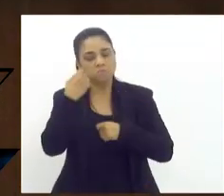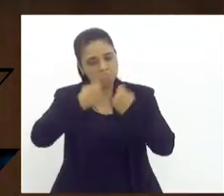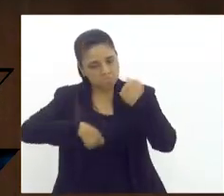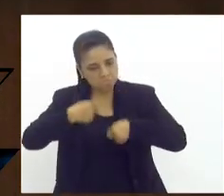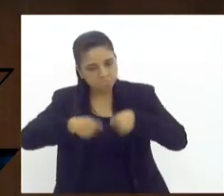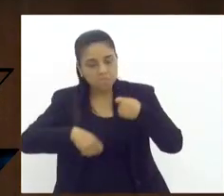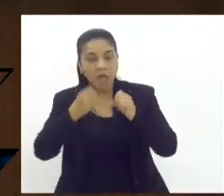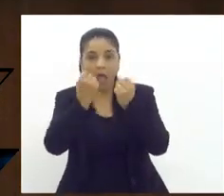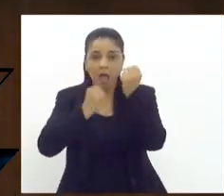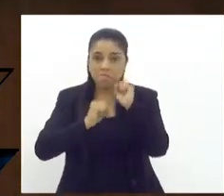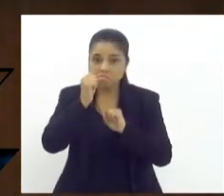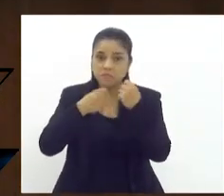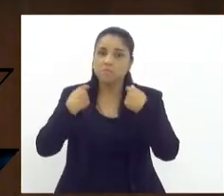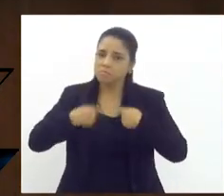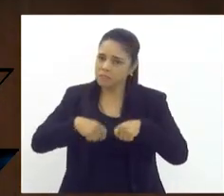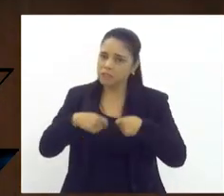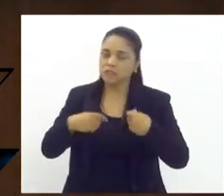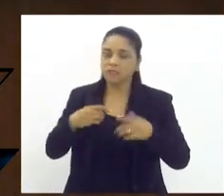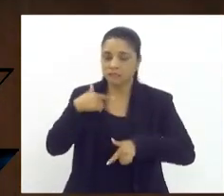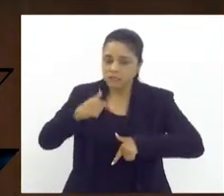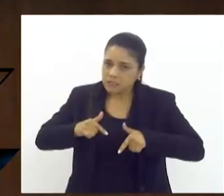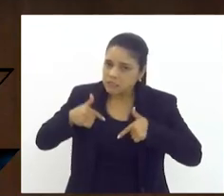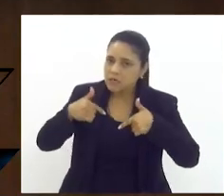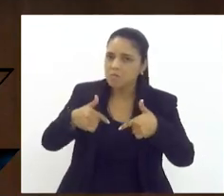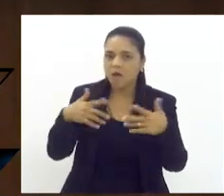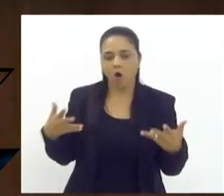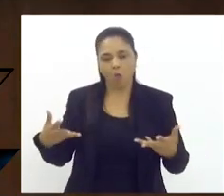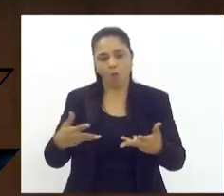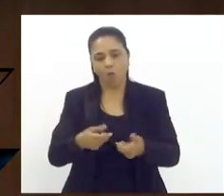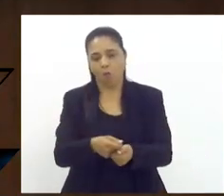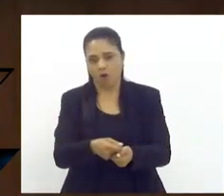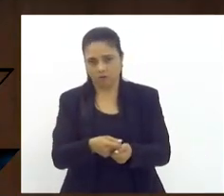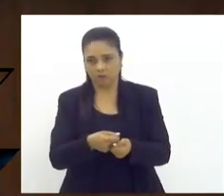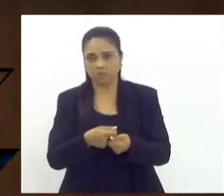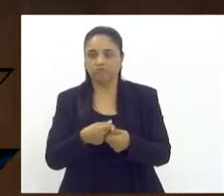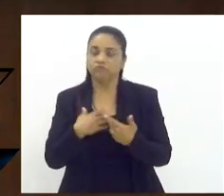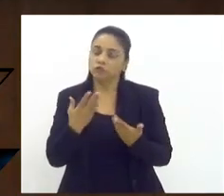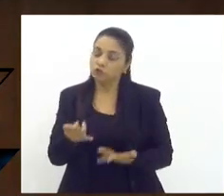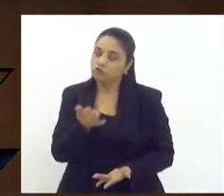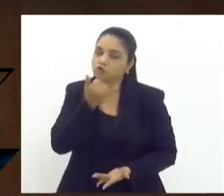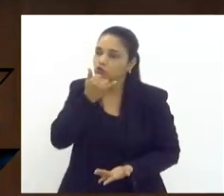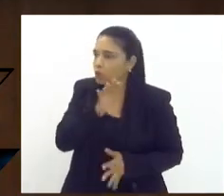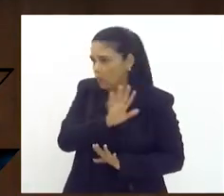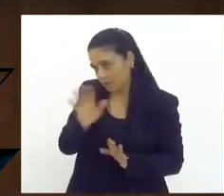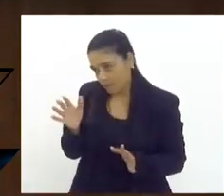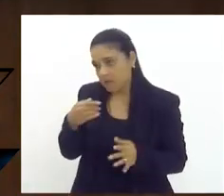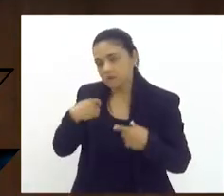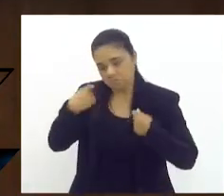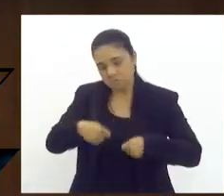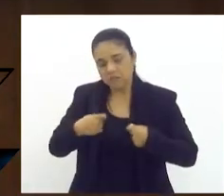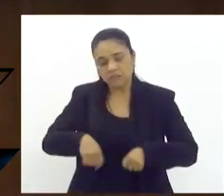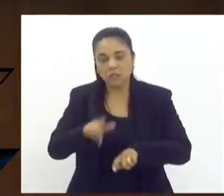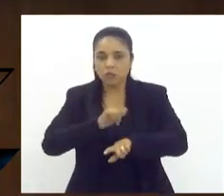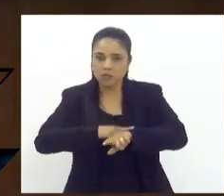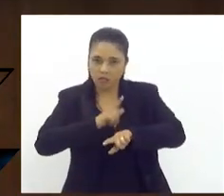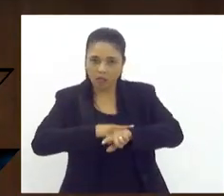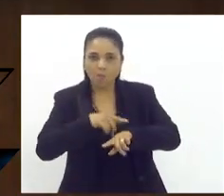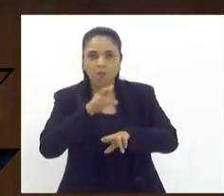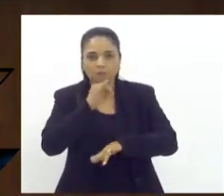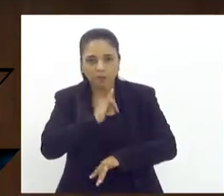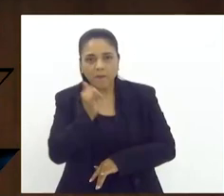um serviço de qualidade então aproveitar deixa de uma excelência para fazer uma breve menção sobre isso me desculpando mais uma vez por utilizar o tempo do